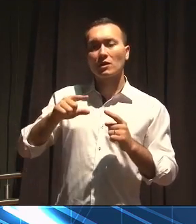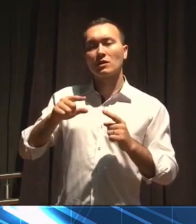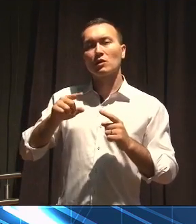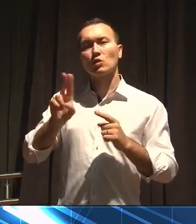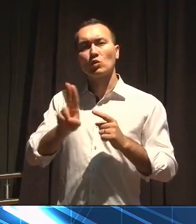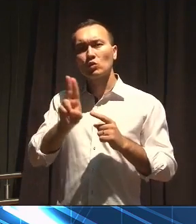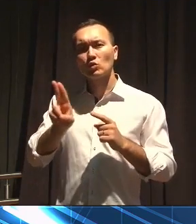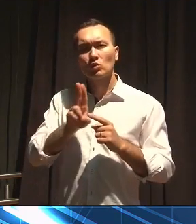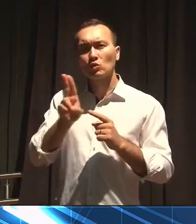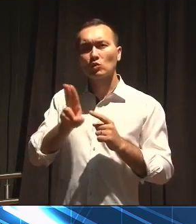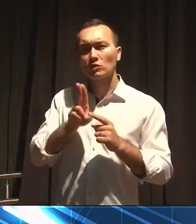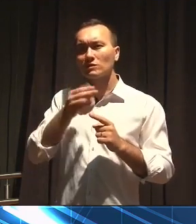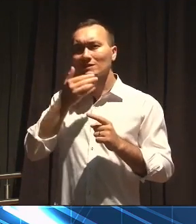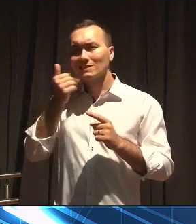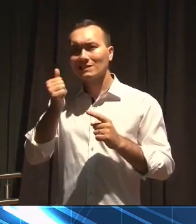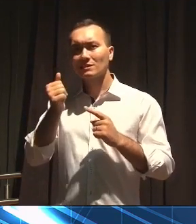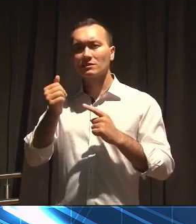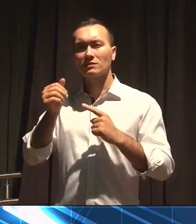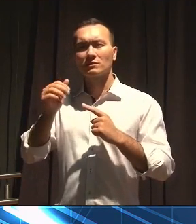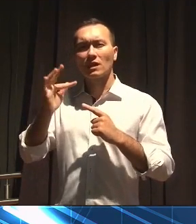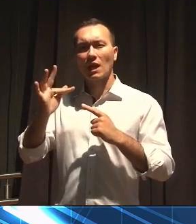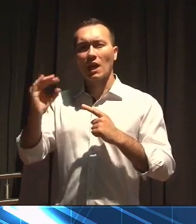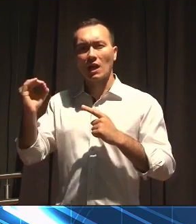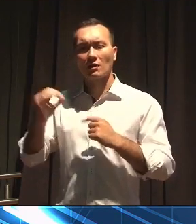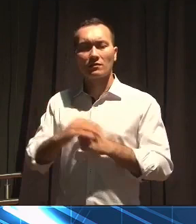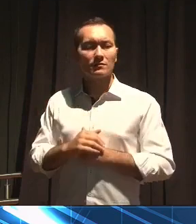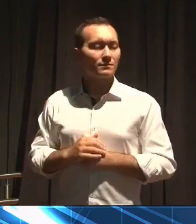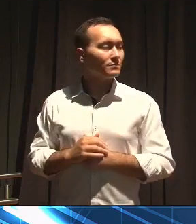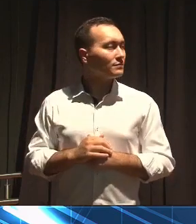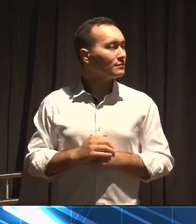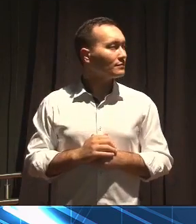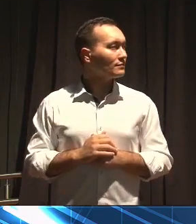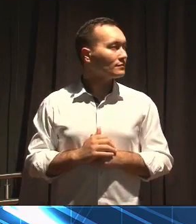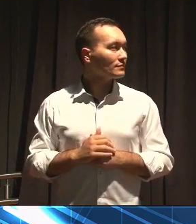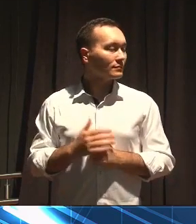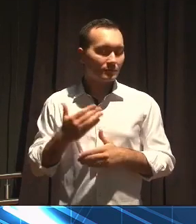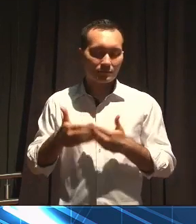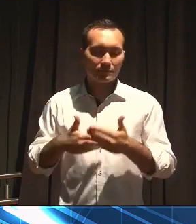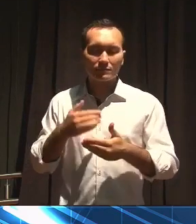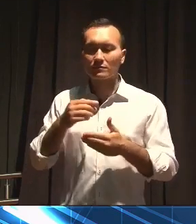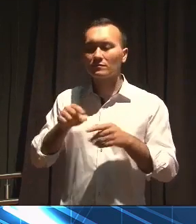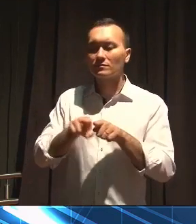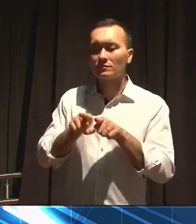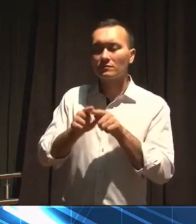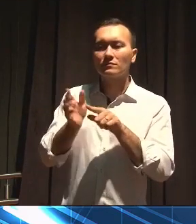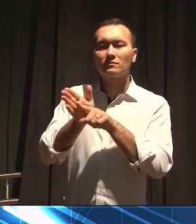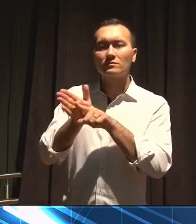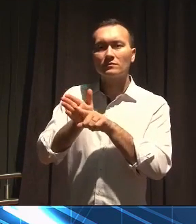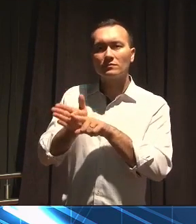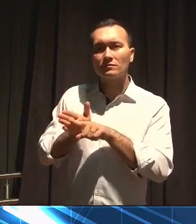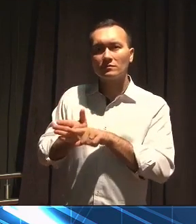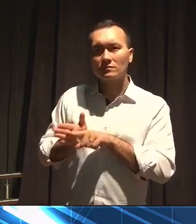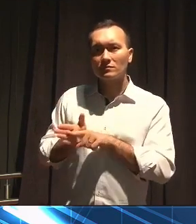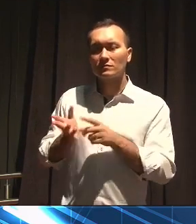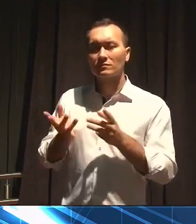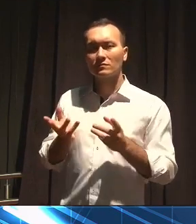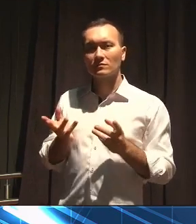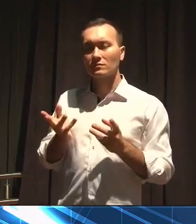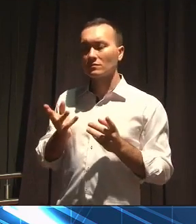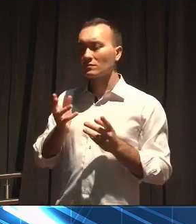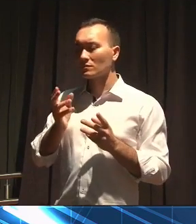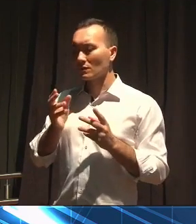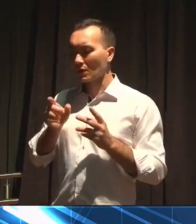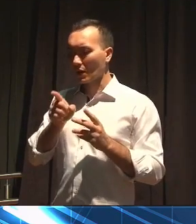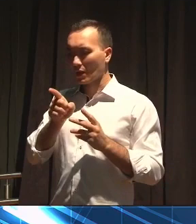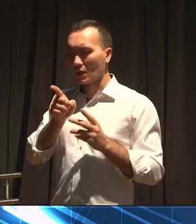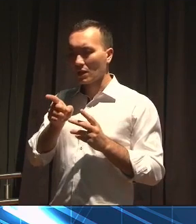analisar constantemente a nossa conta e avaliar o que nós tínhamos, como é que nós íamos abordar a questão custos e a